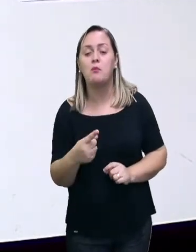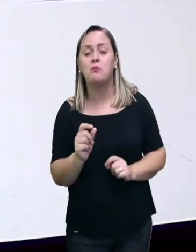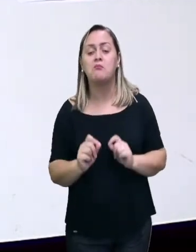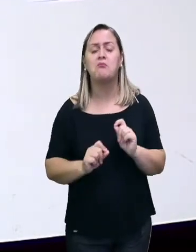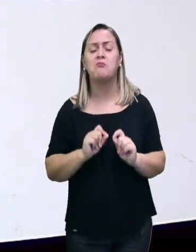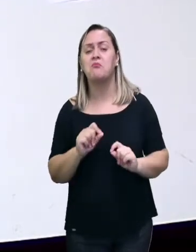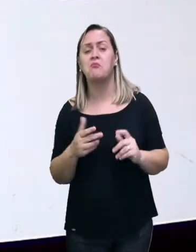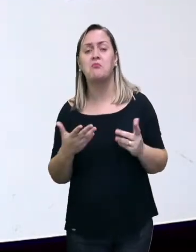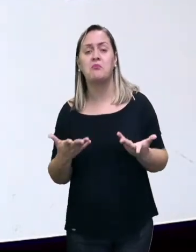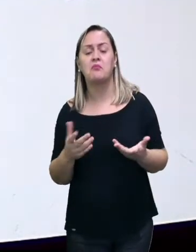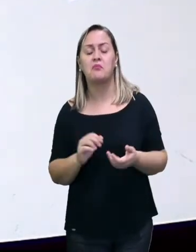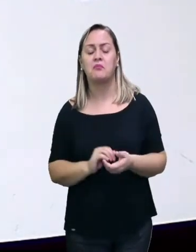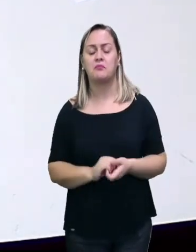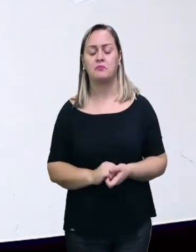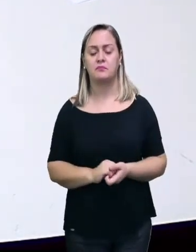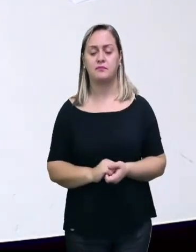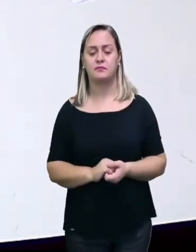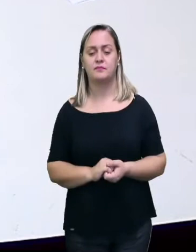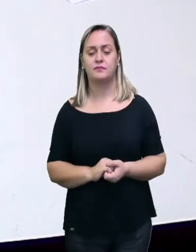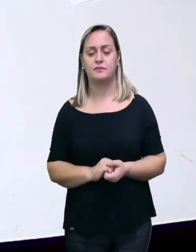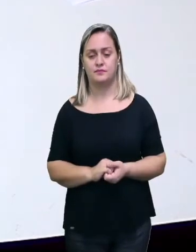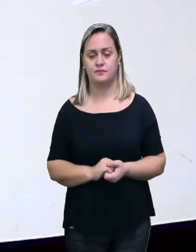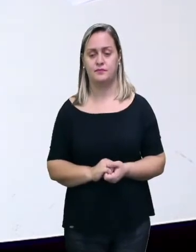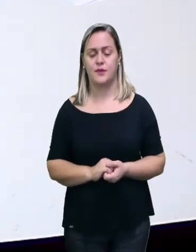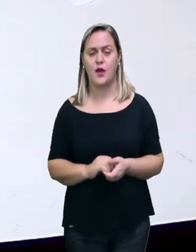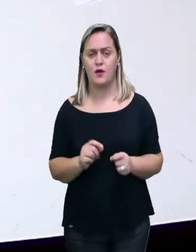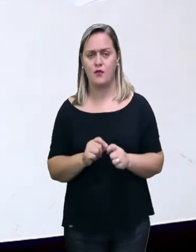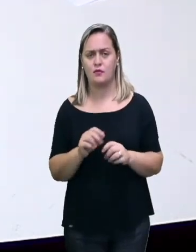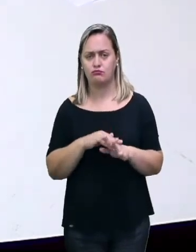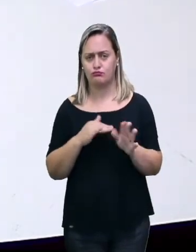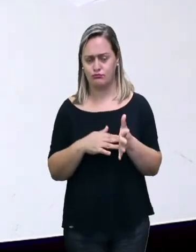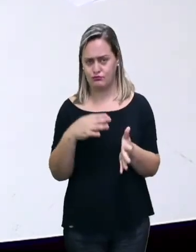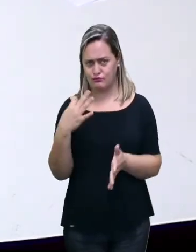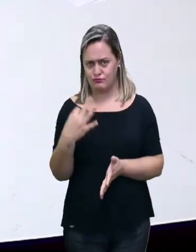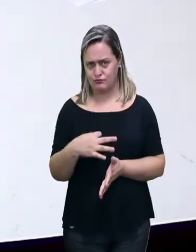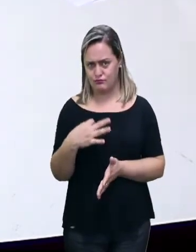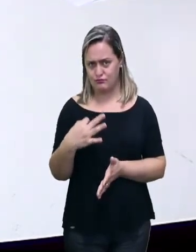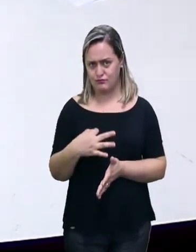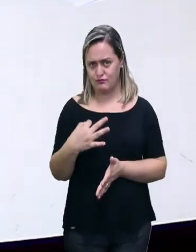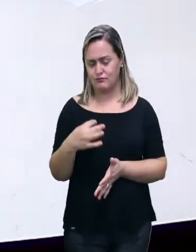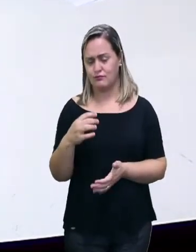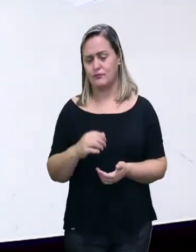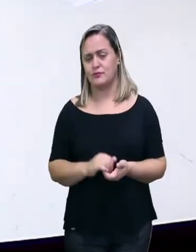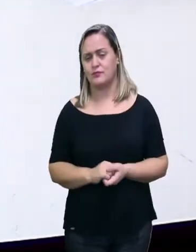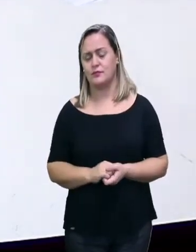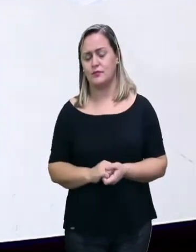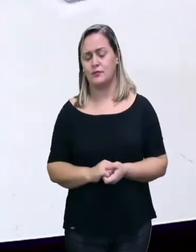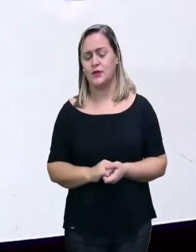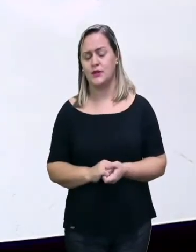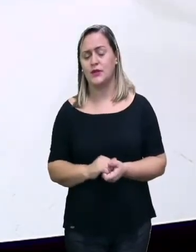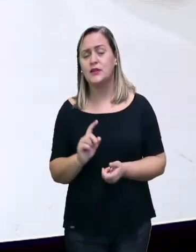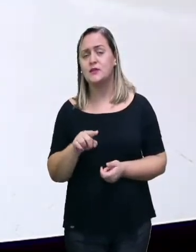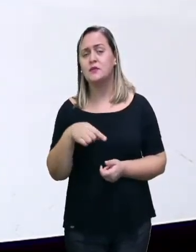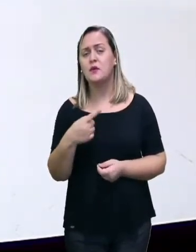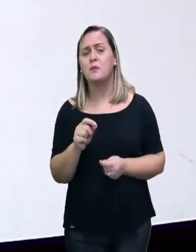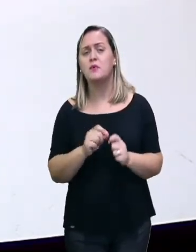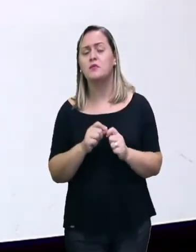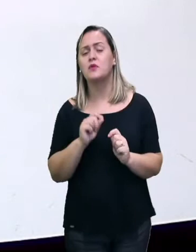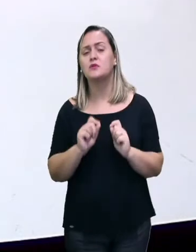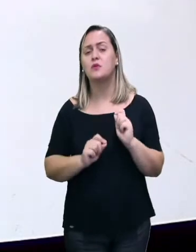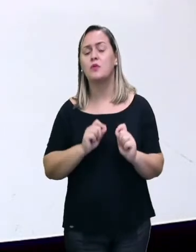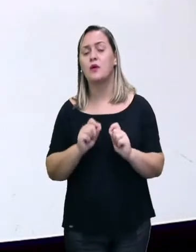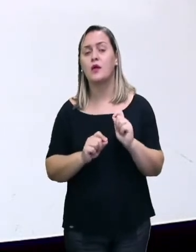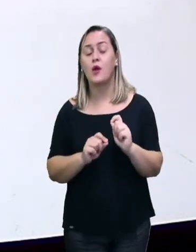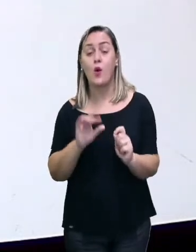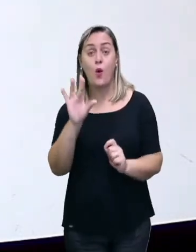né? Você desmancha aí o excesso de lápis, tá bom? Nós vamos colar